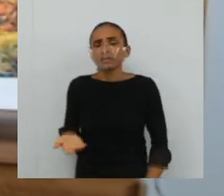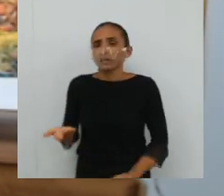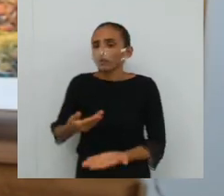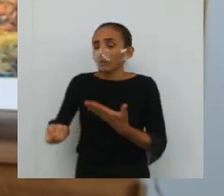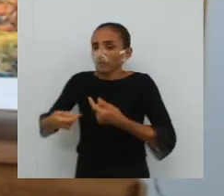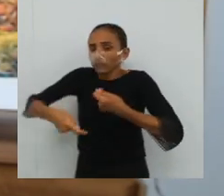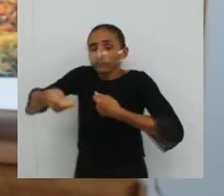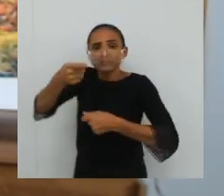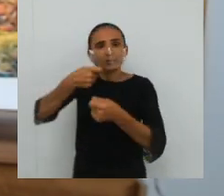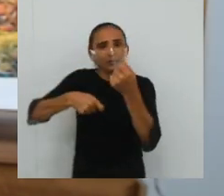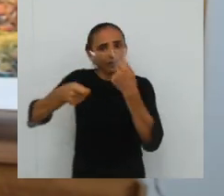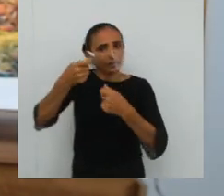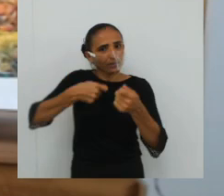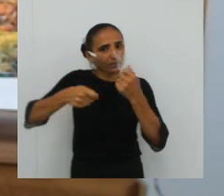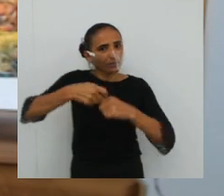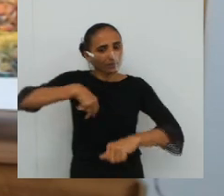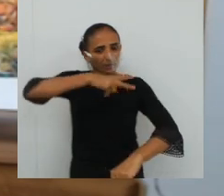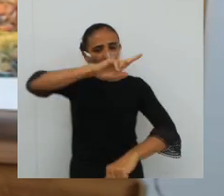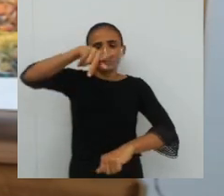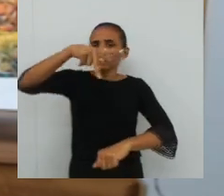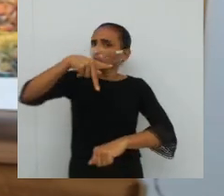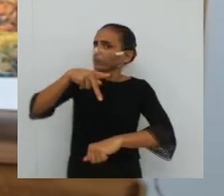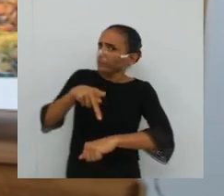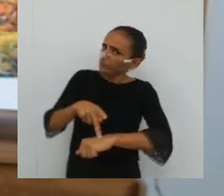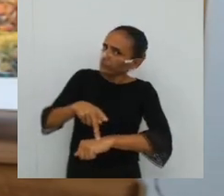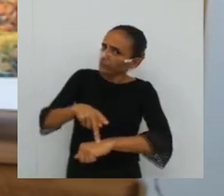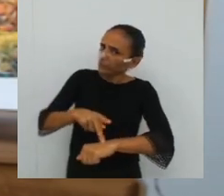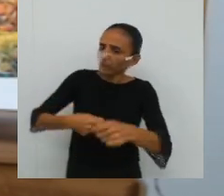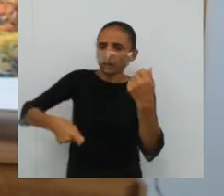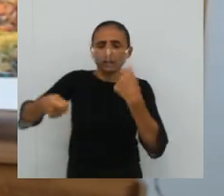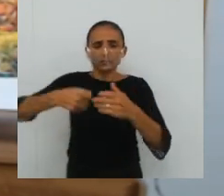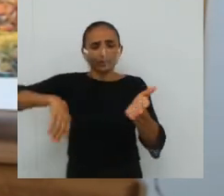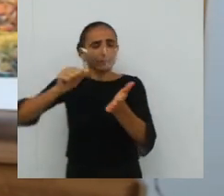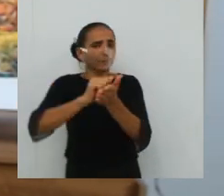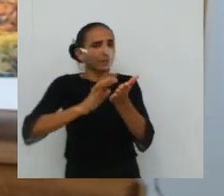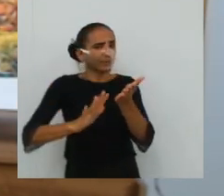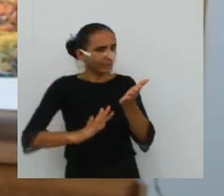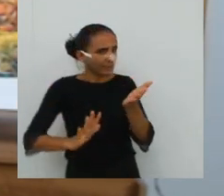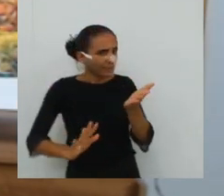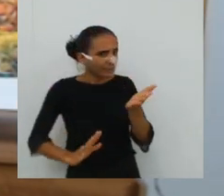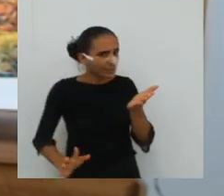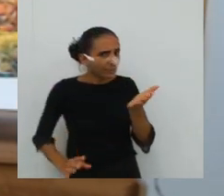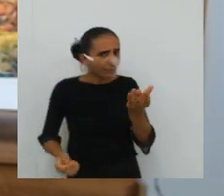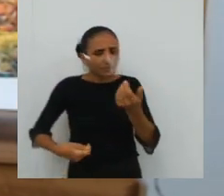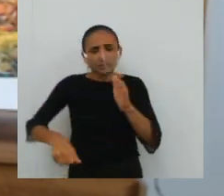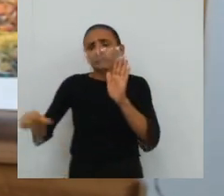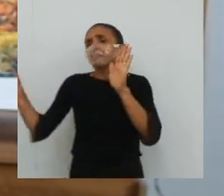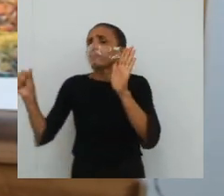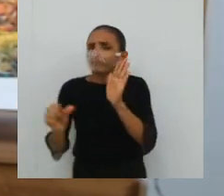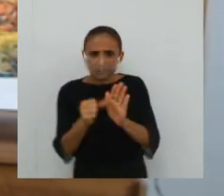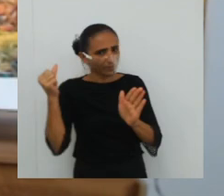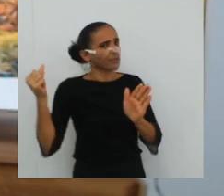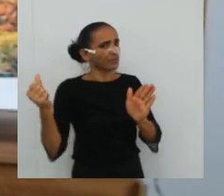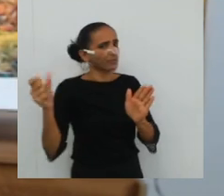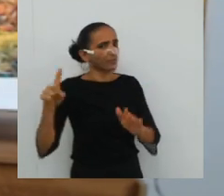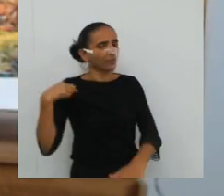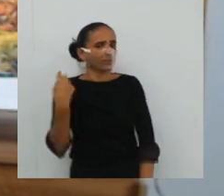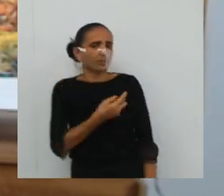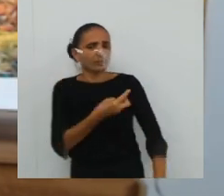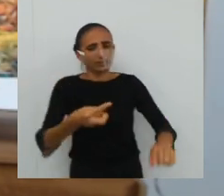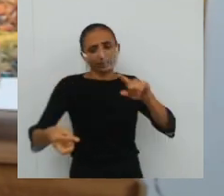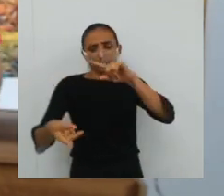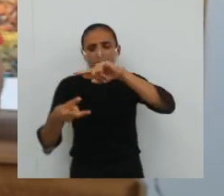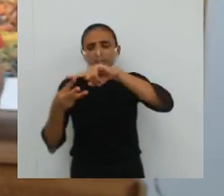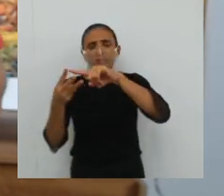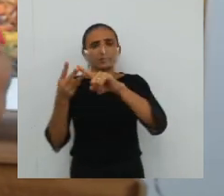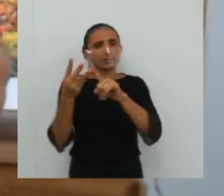questão econômica dentro de um país, atividade econômica, porque ela é a primeira. Então nós temos aí 3